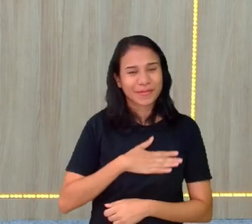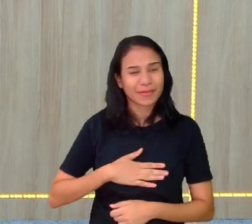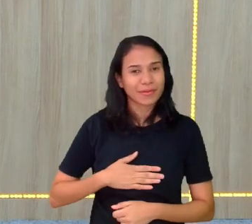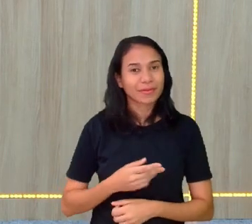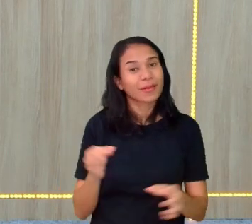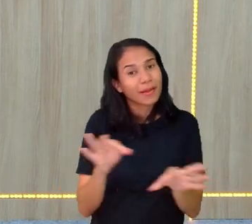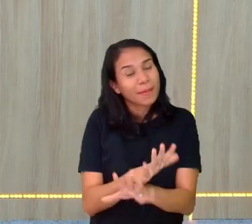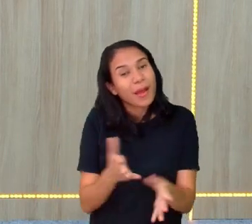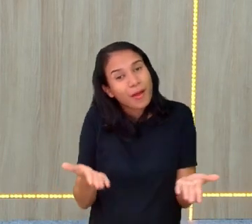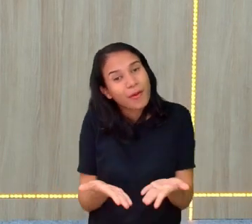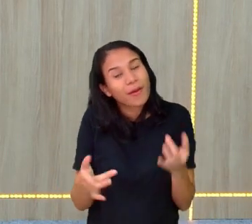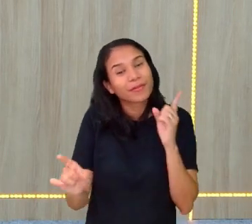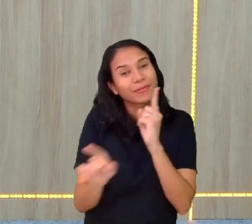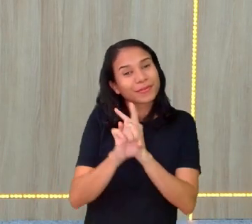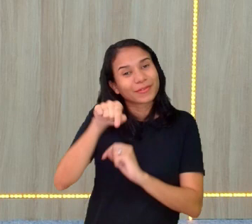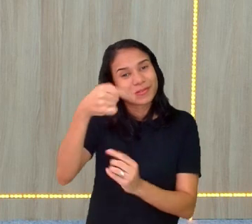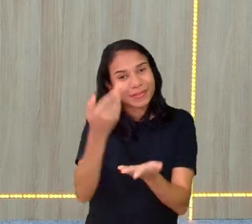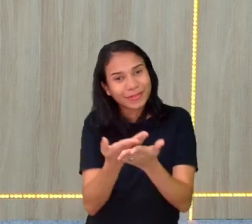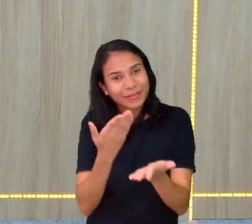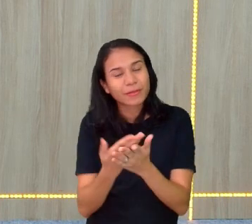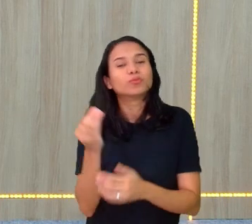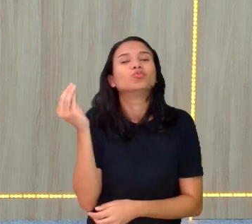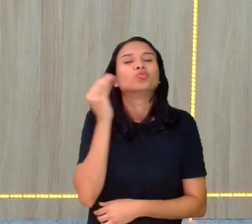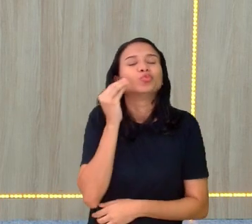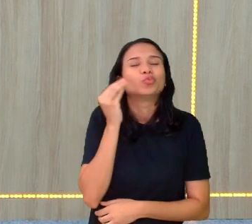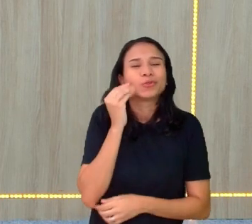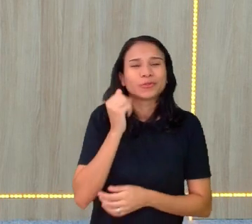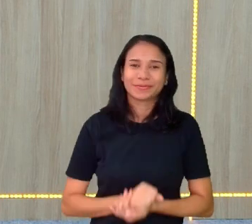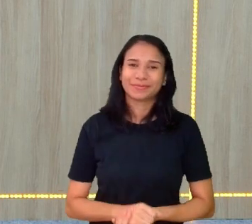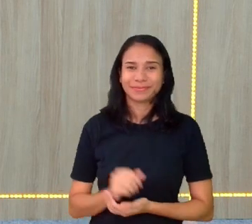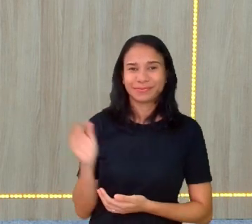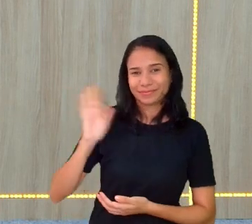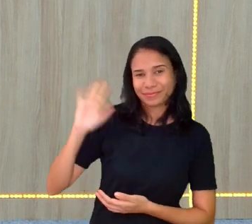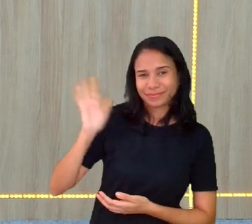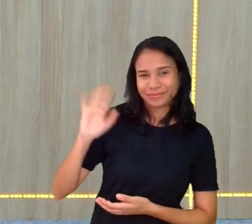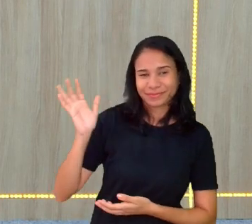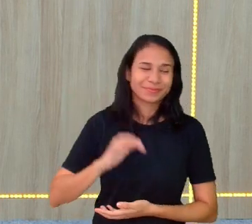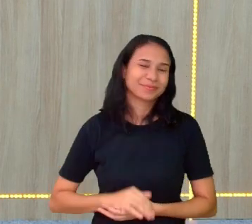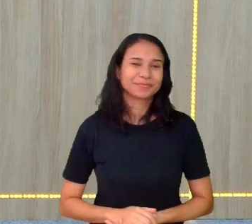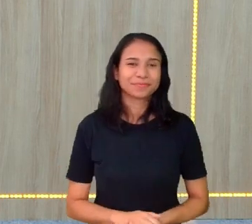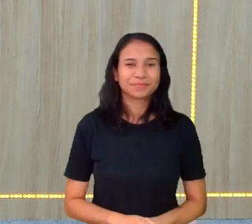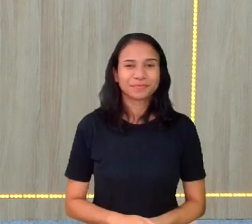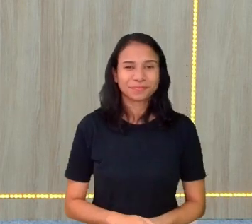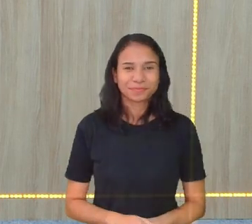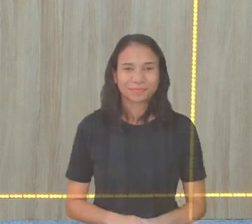Vou ficando por aqui. Até as próximas aulas. Um beijo grande. Tchau, tchau.